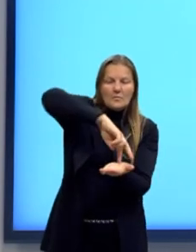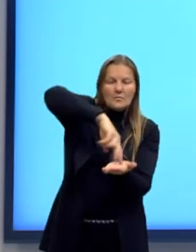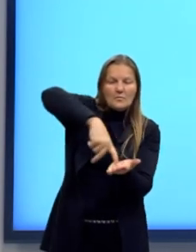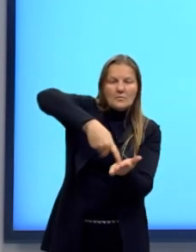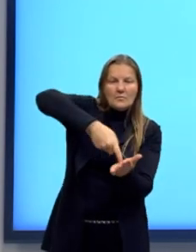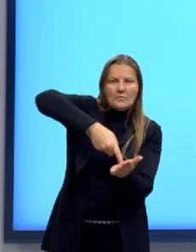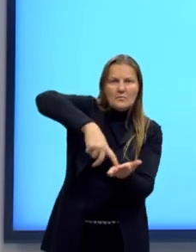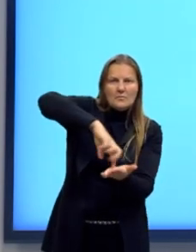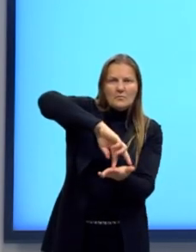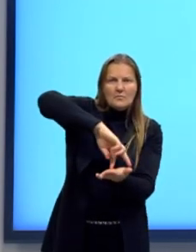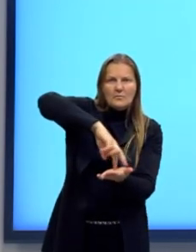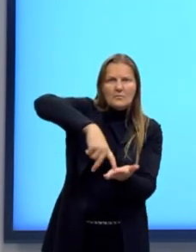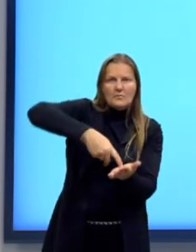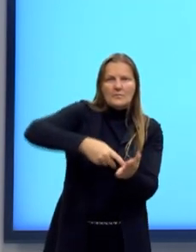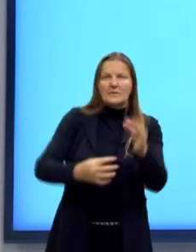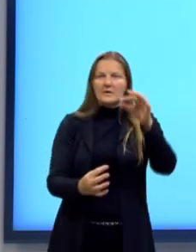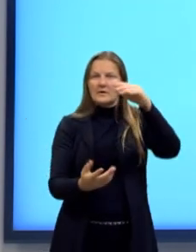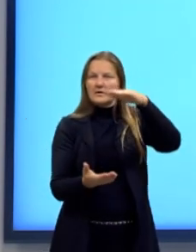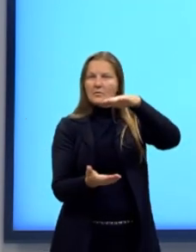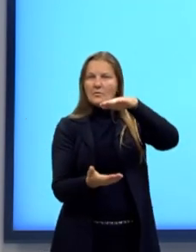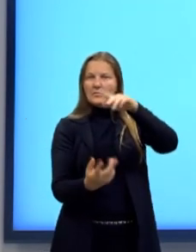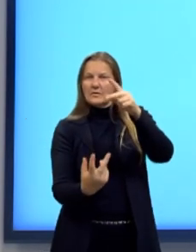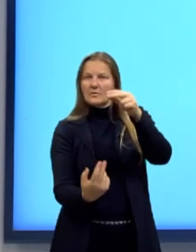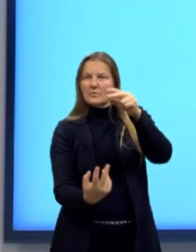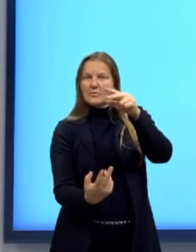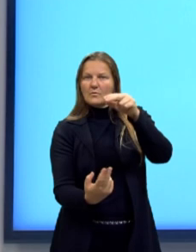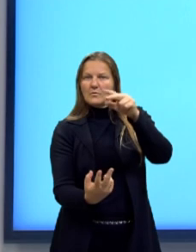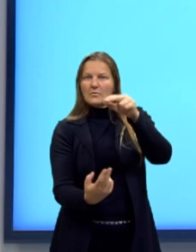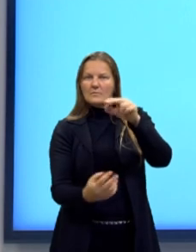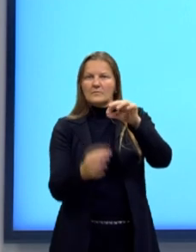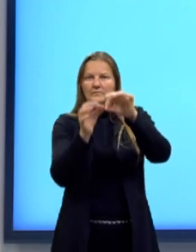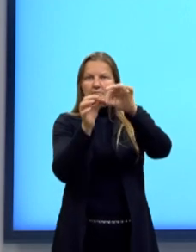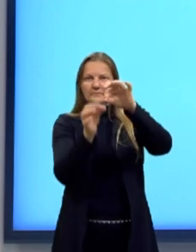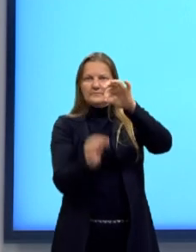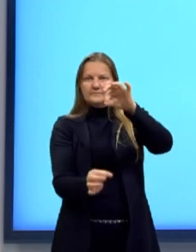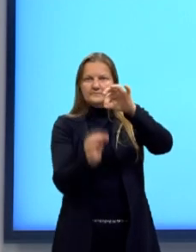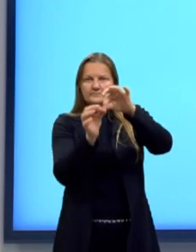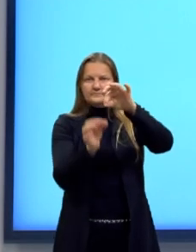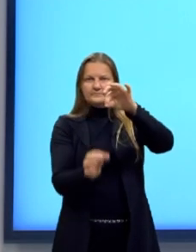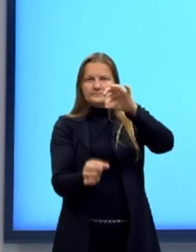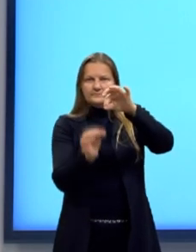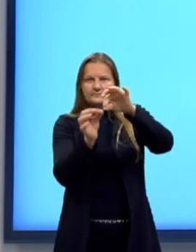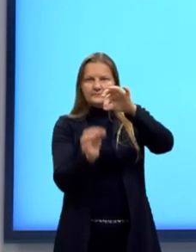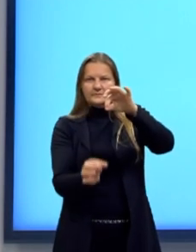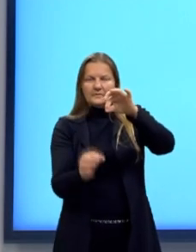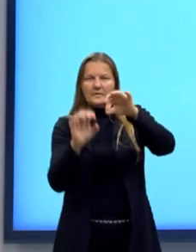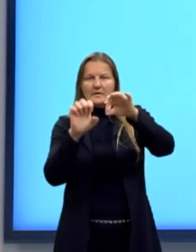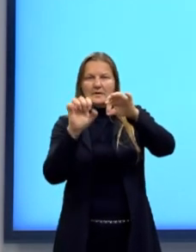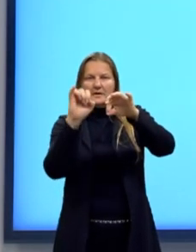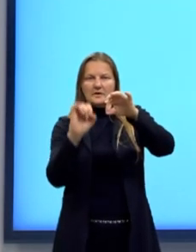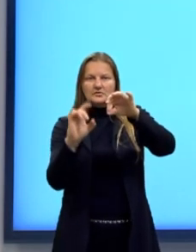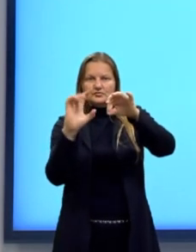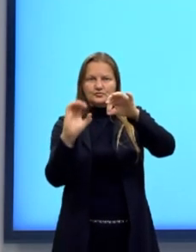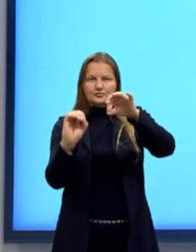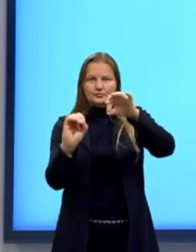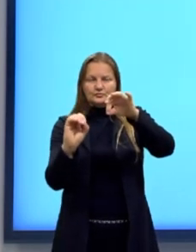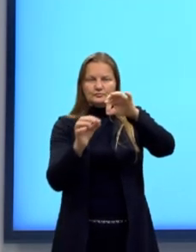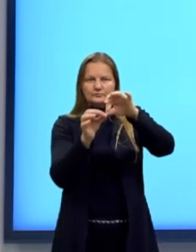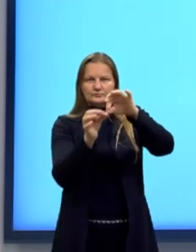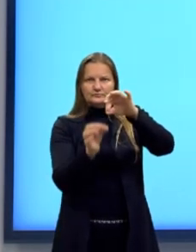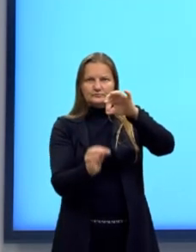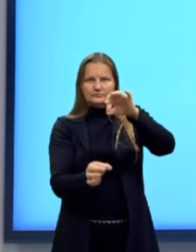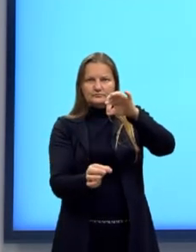coinseed com um dos seus lados então novamente nós temos aqui o eixo de revolução agora a figura